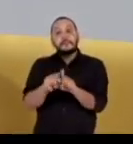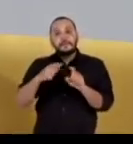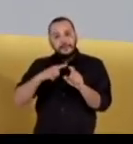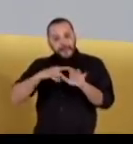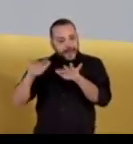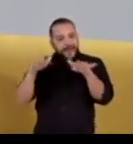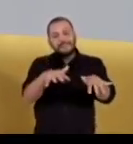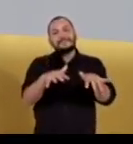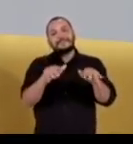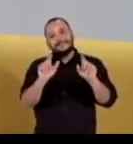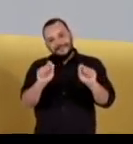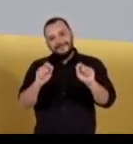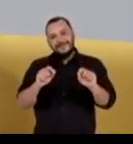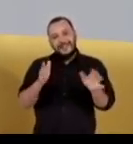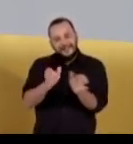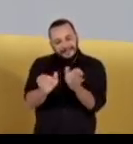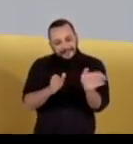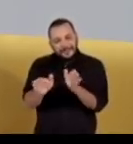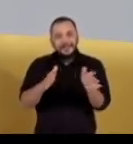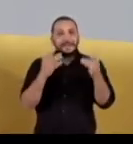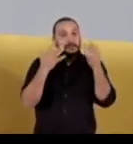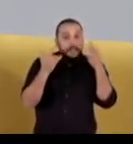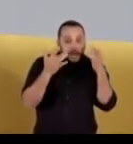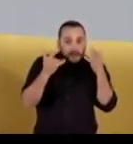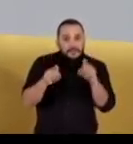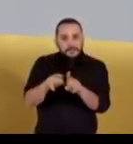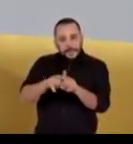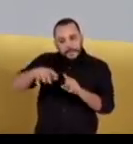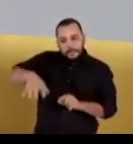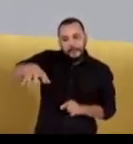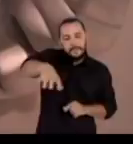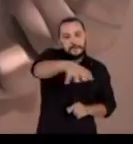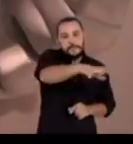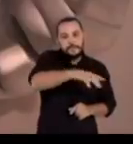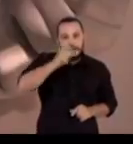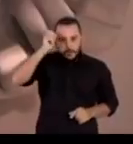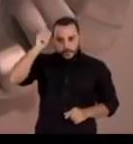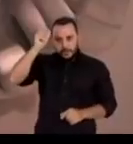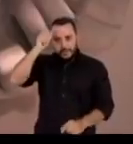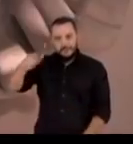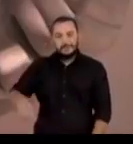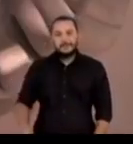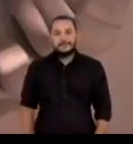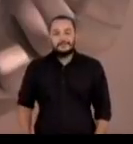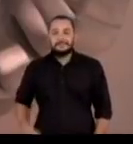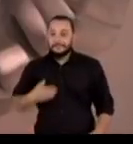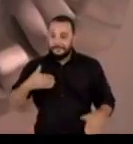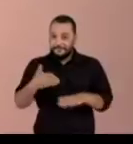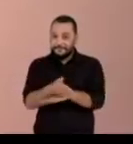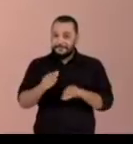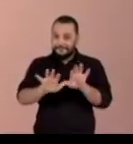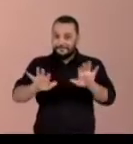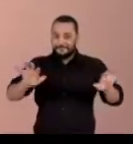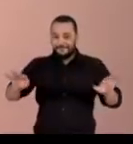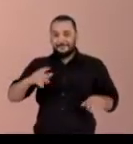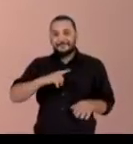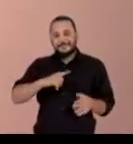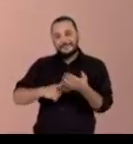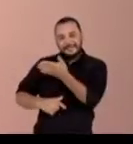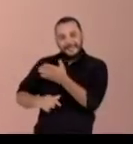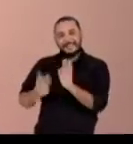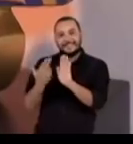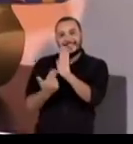da acessibilidade em teatros e espaços culturais. Na entrada da exposição, uma